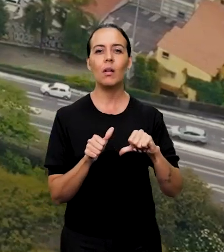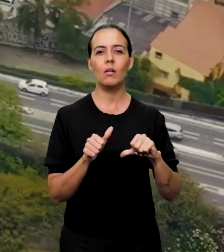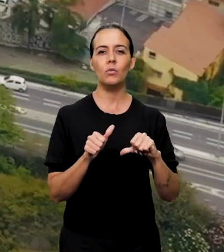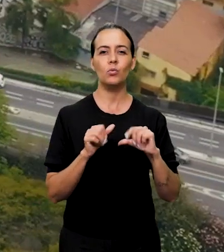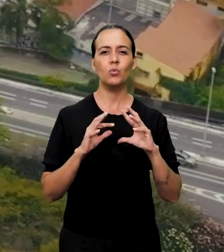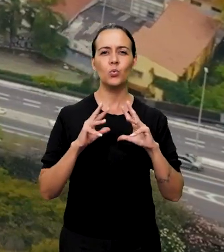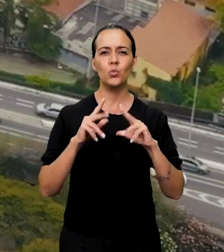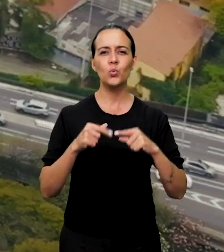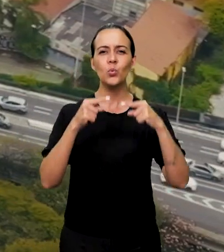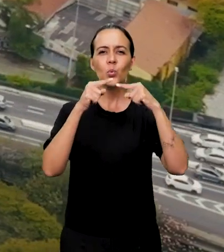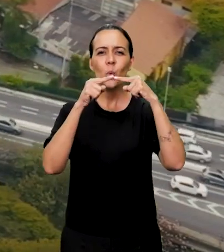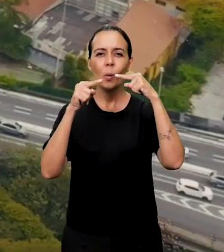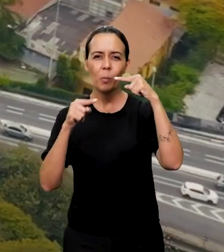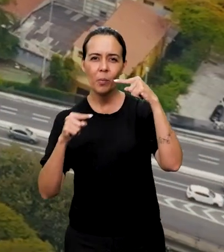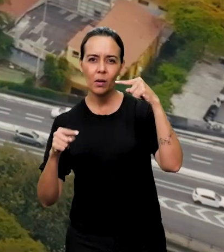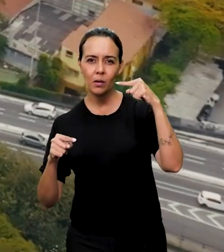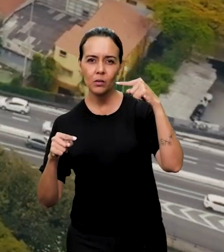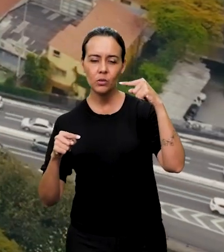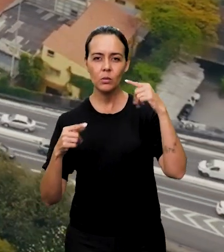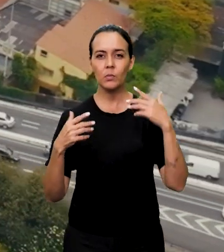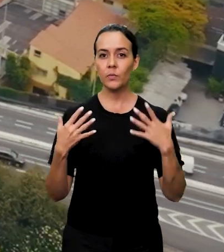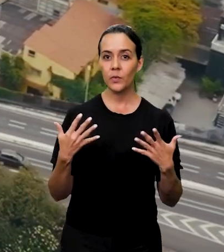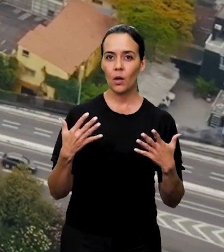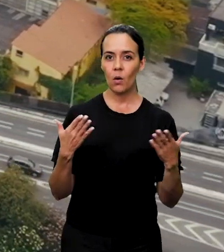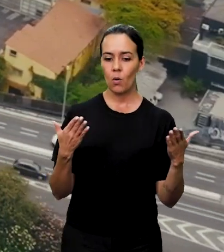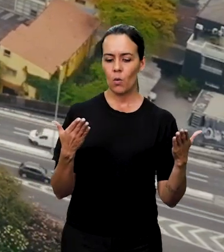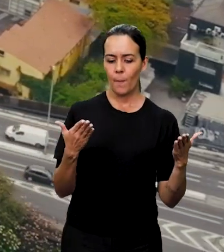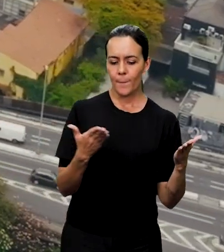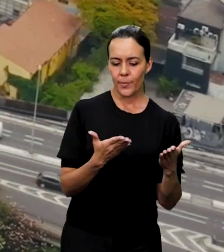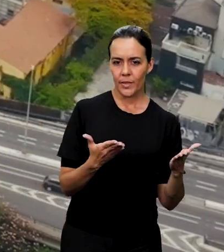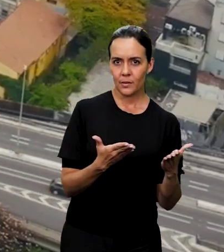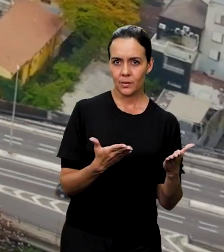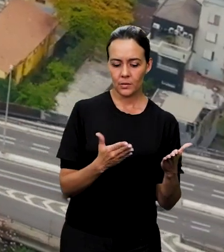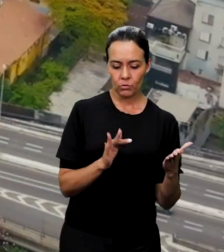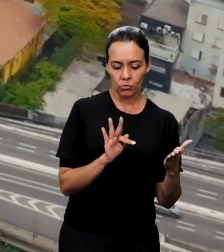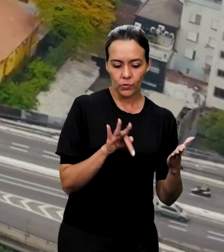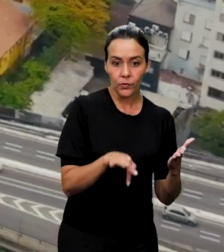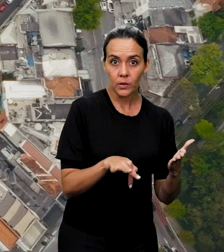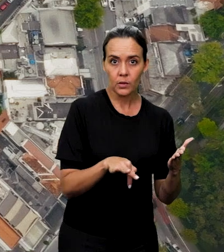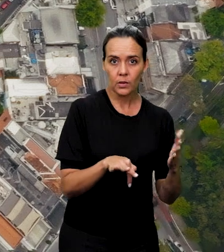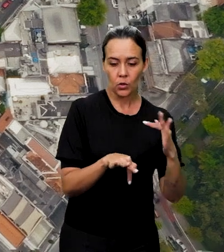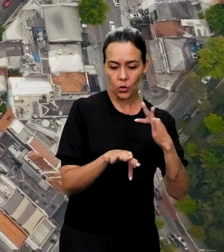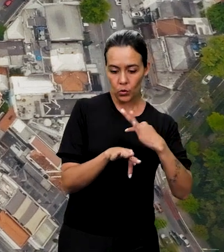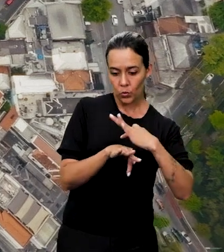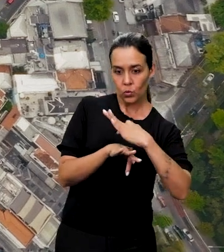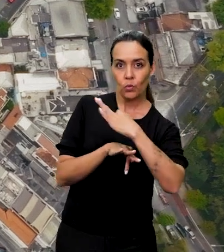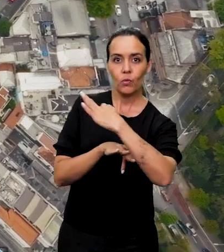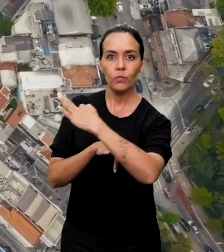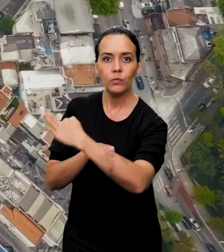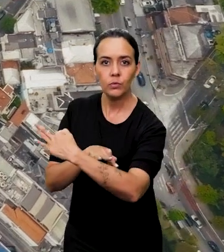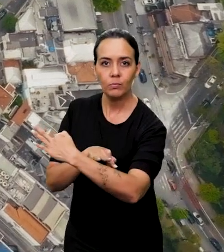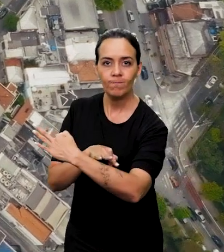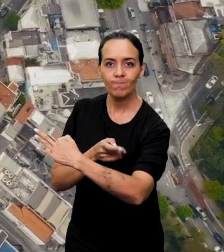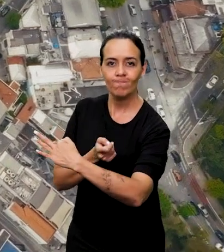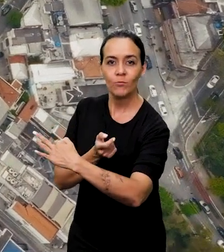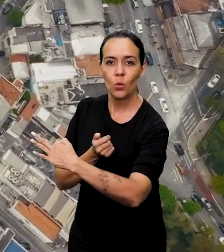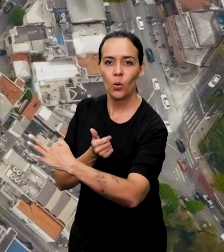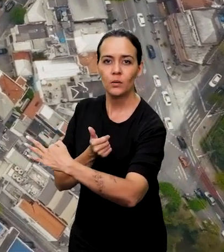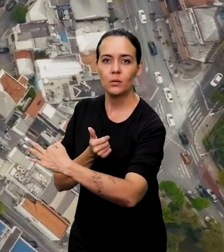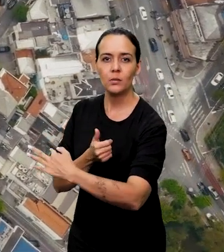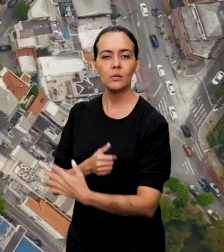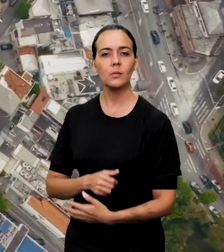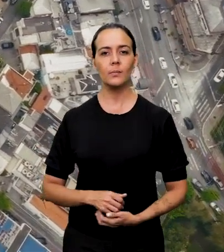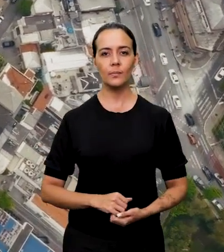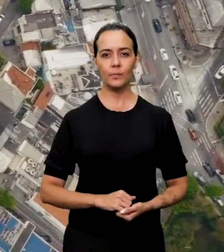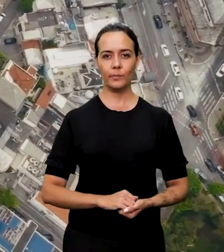Pela primeira vez na nossa história recente, a gente está entre um presente que está quase terminando e um futuro que ainda não nasceu. Vista